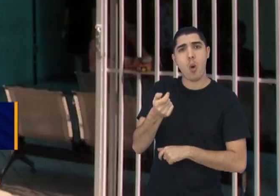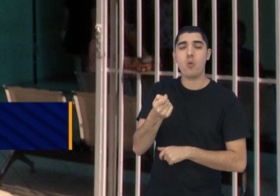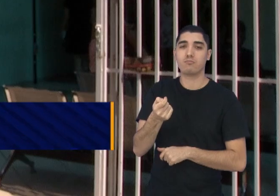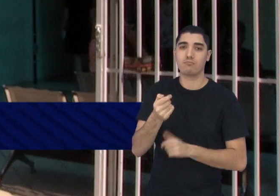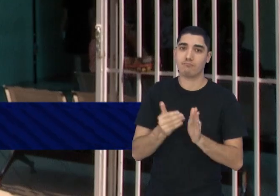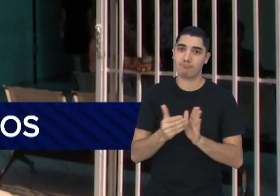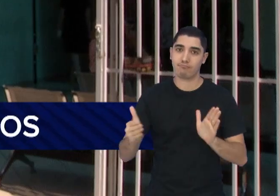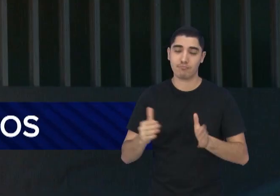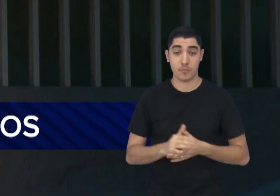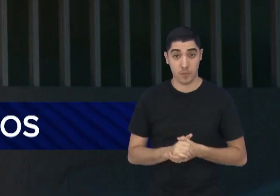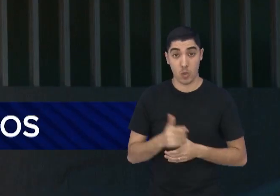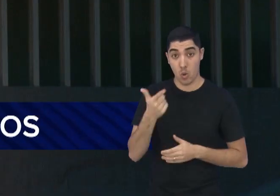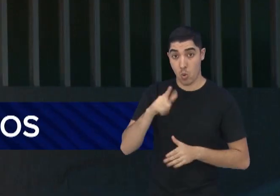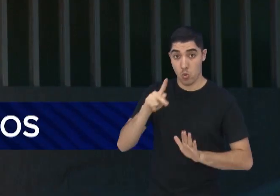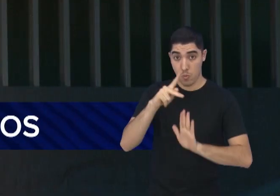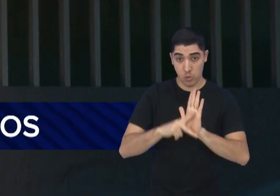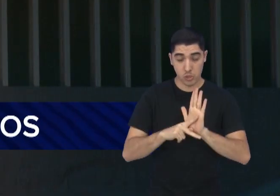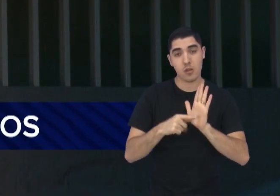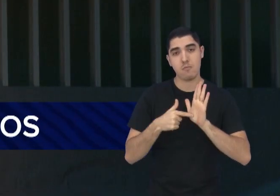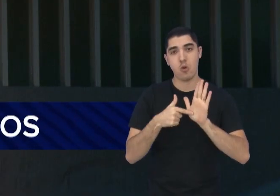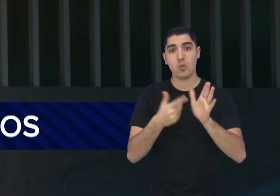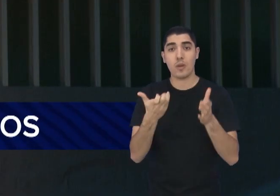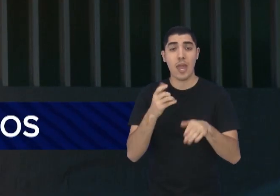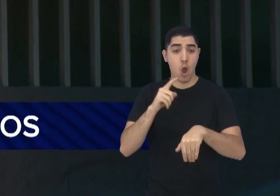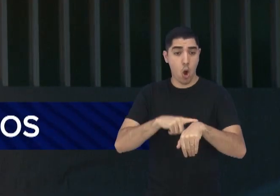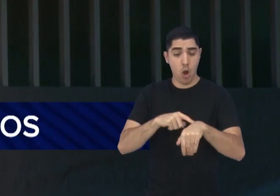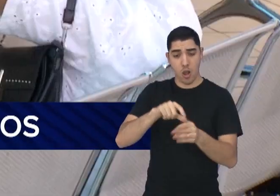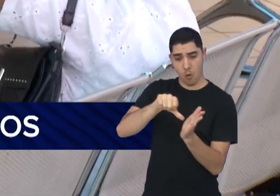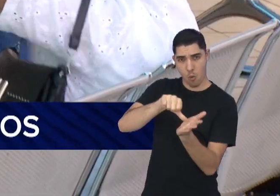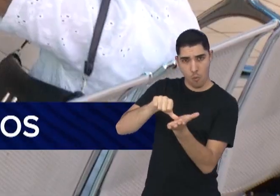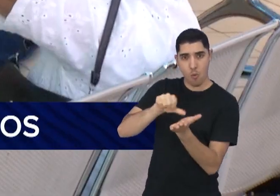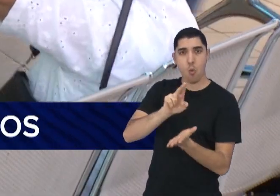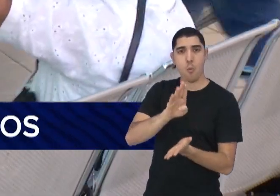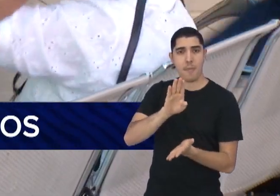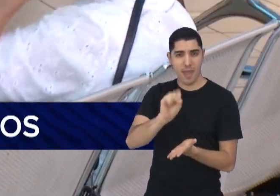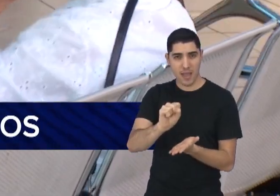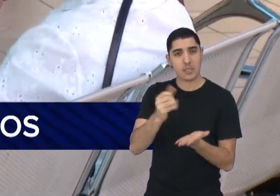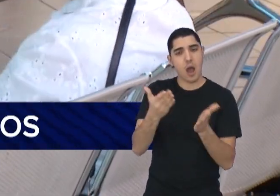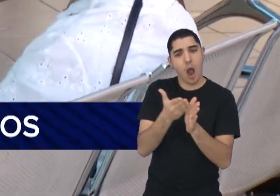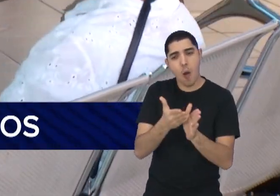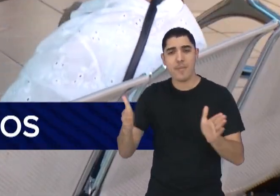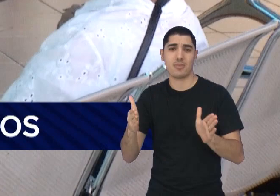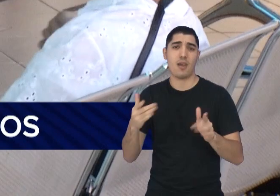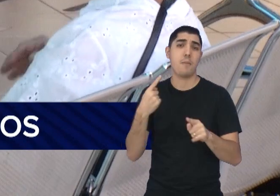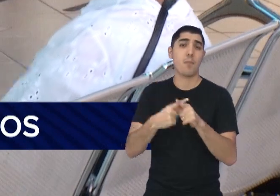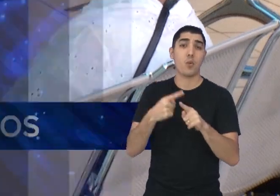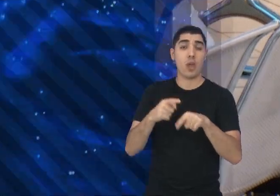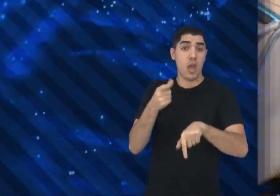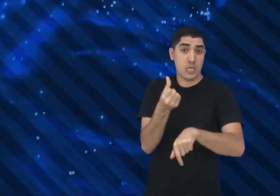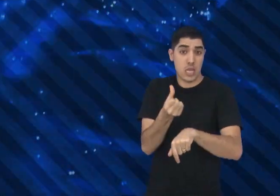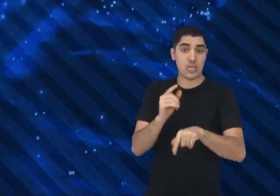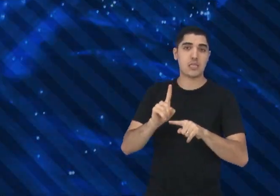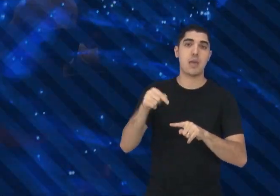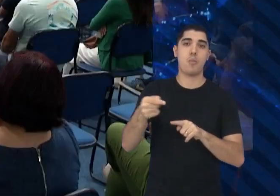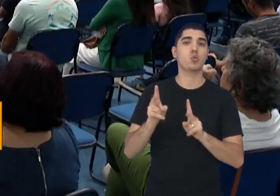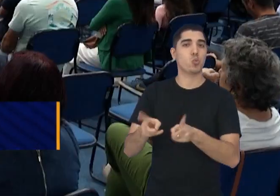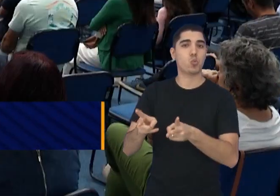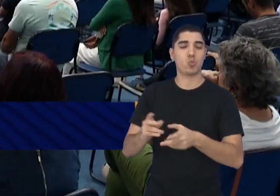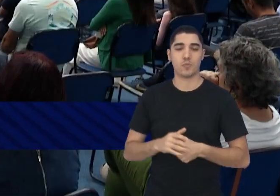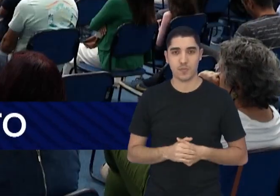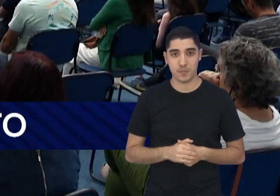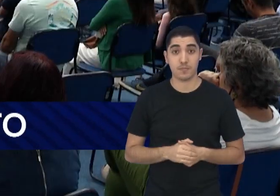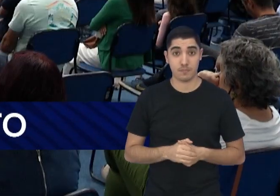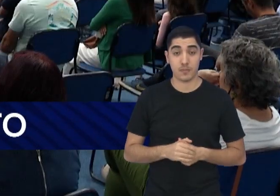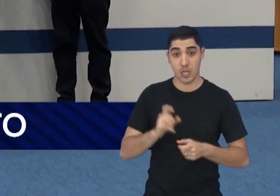projeto aprovado na Câmara quer ampliar o horário das UBSs da cidade, que passariam a atender após as 6 da tarde.